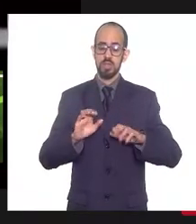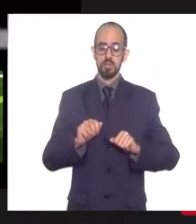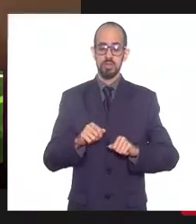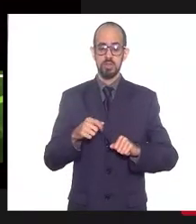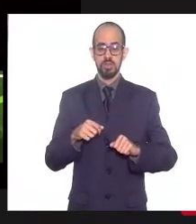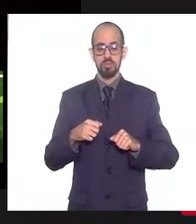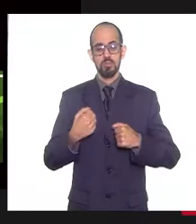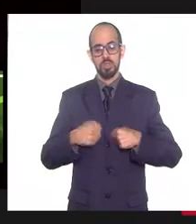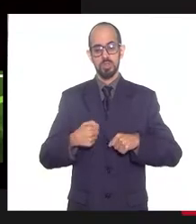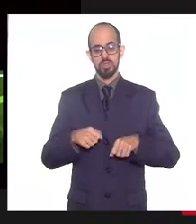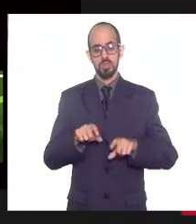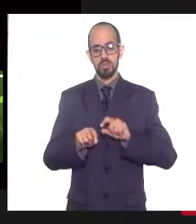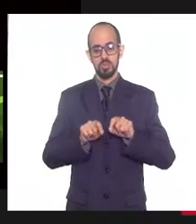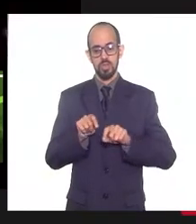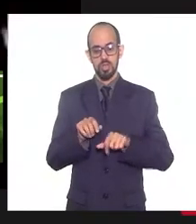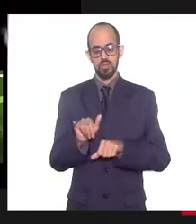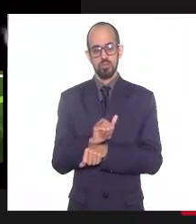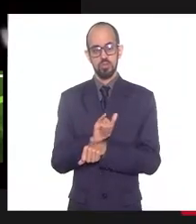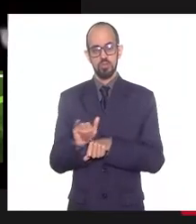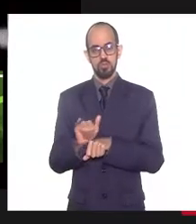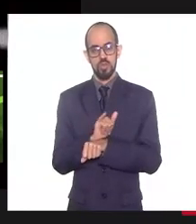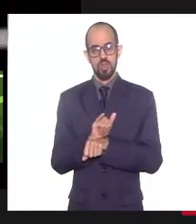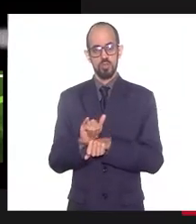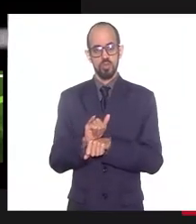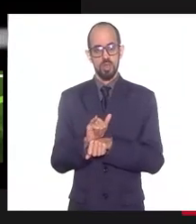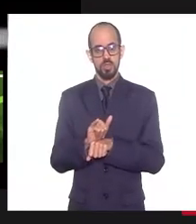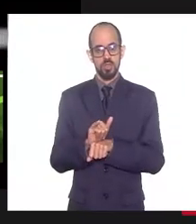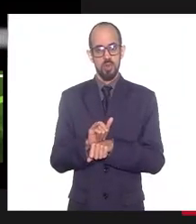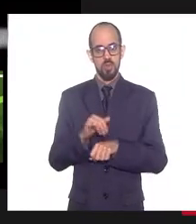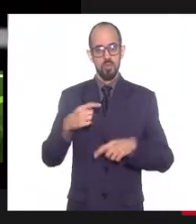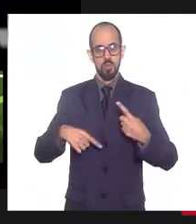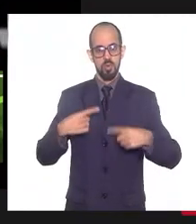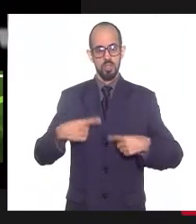uma grande articulação política